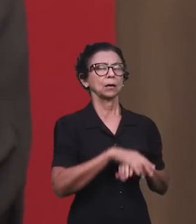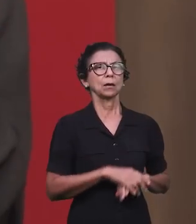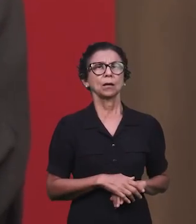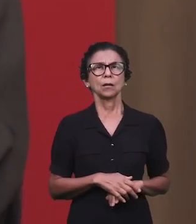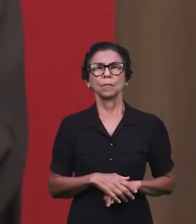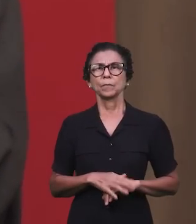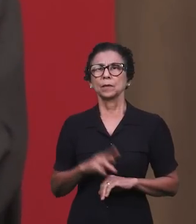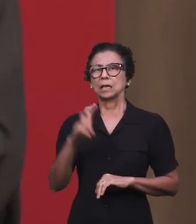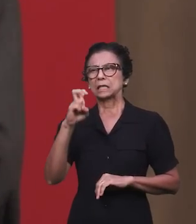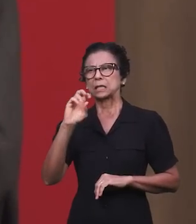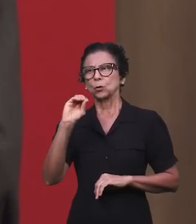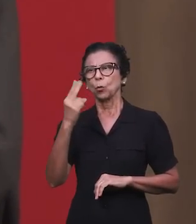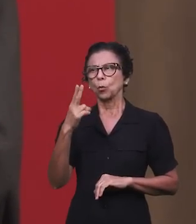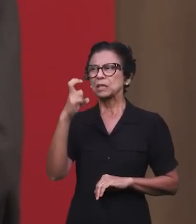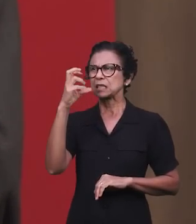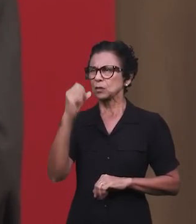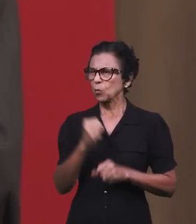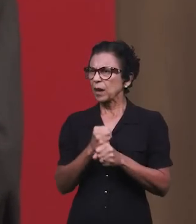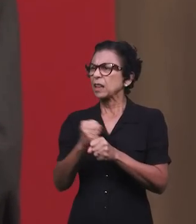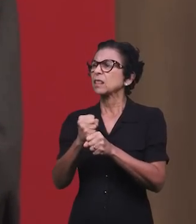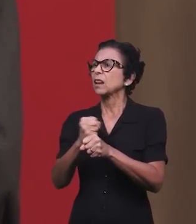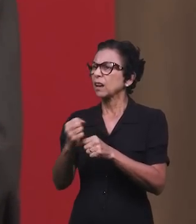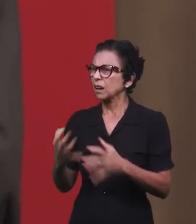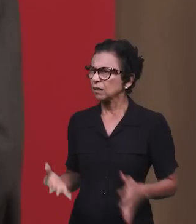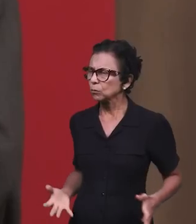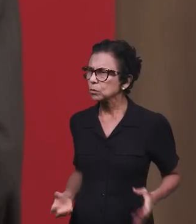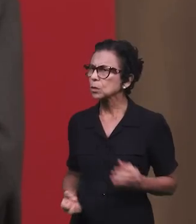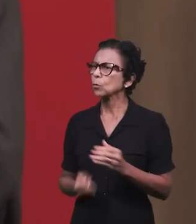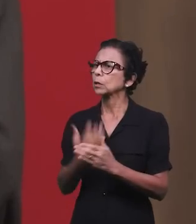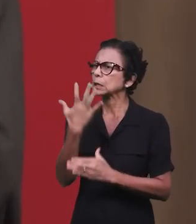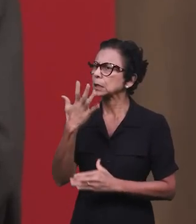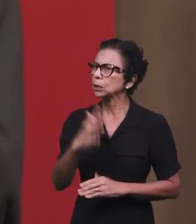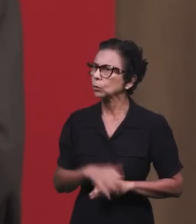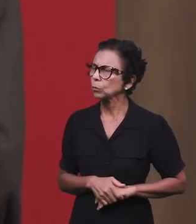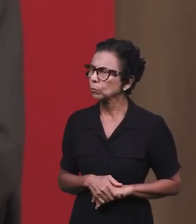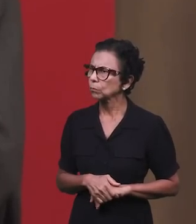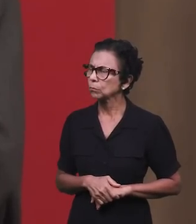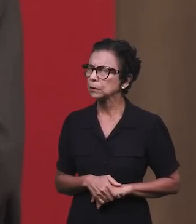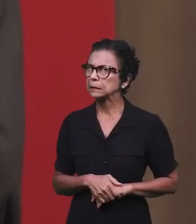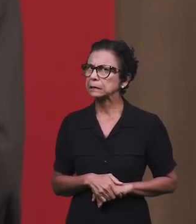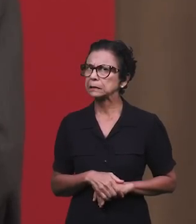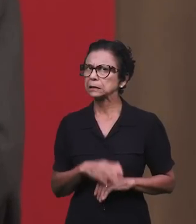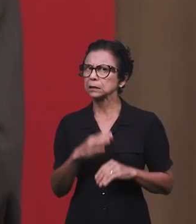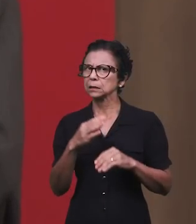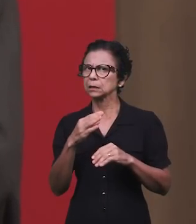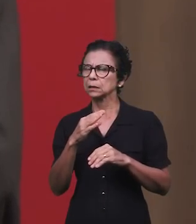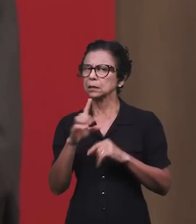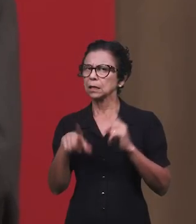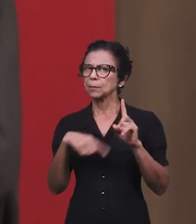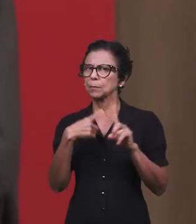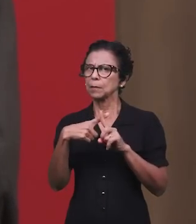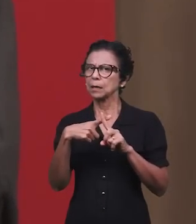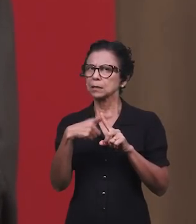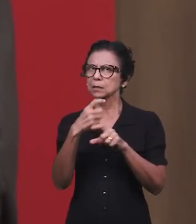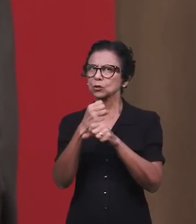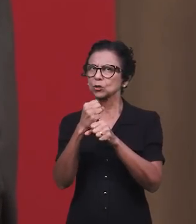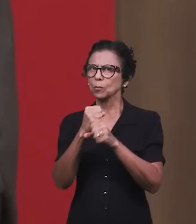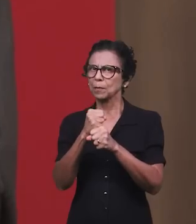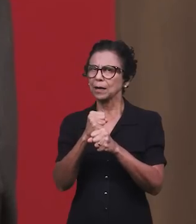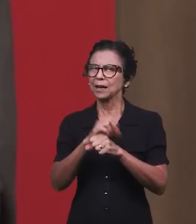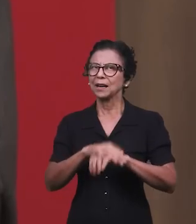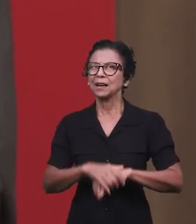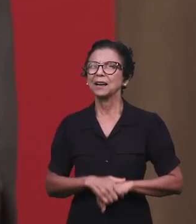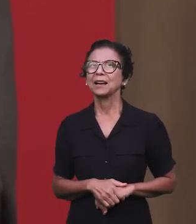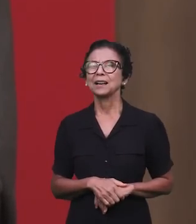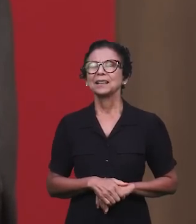5 ou 50 anos, se puser 50 anos em cima, vai dar 1947. Funcionou